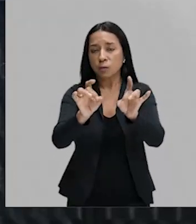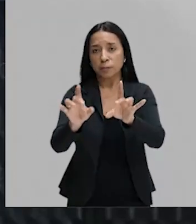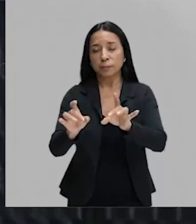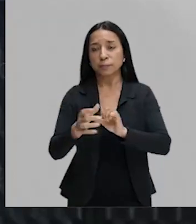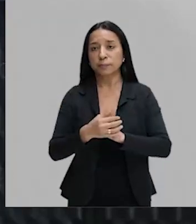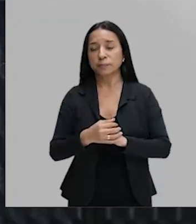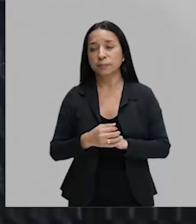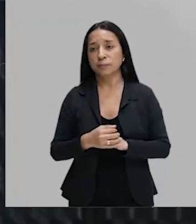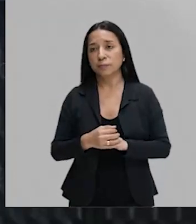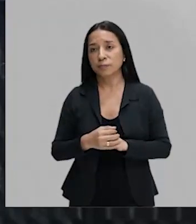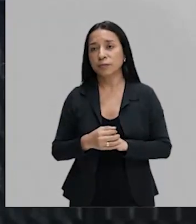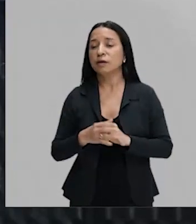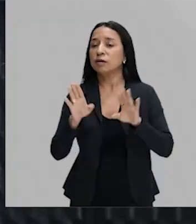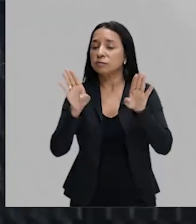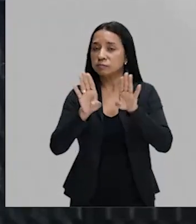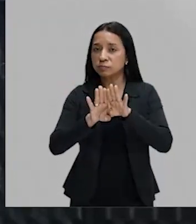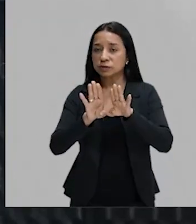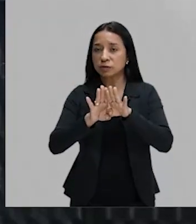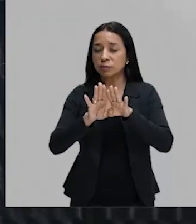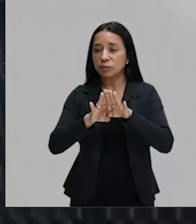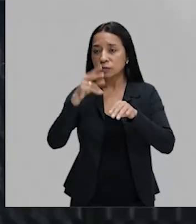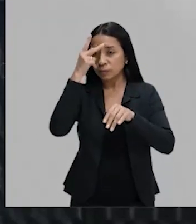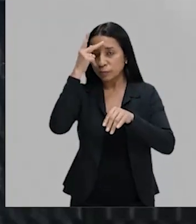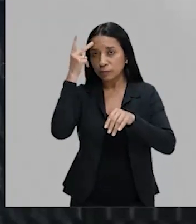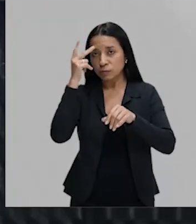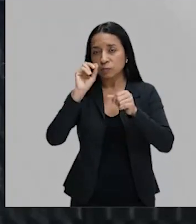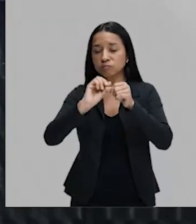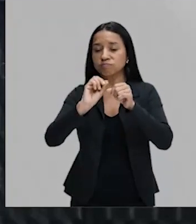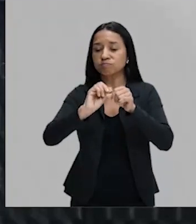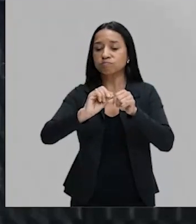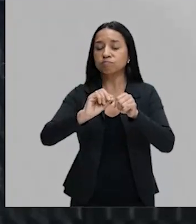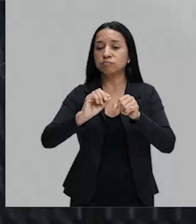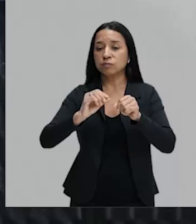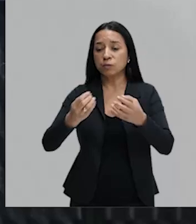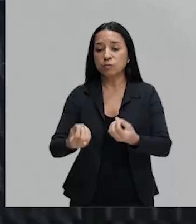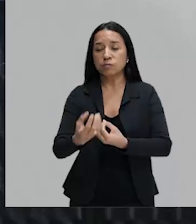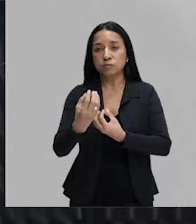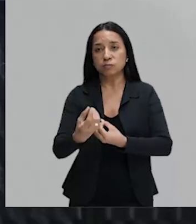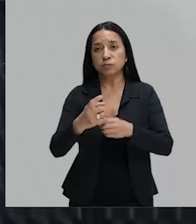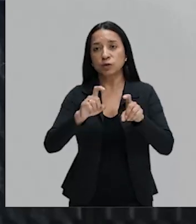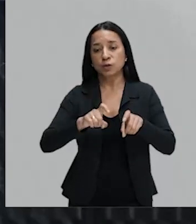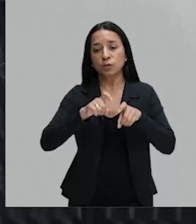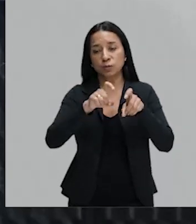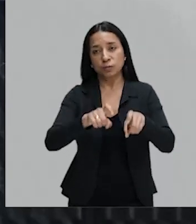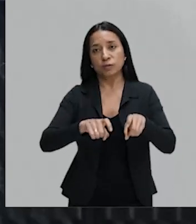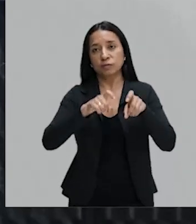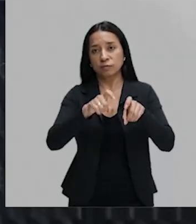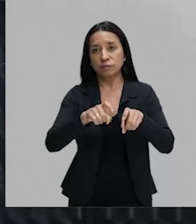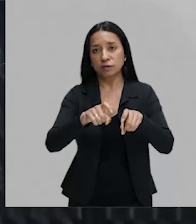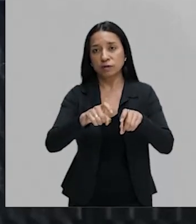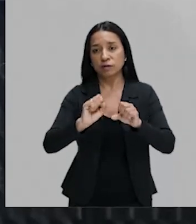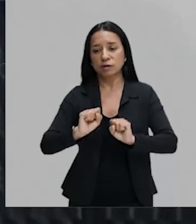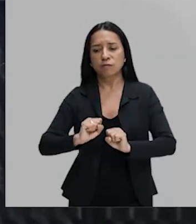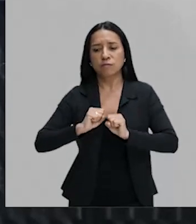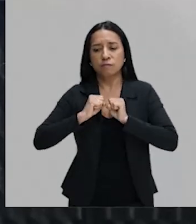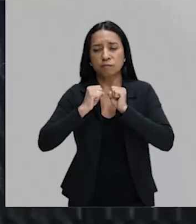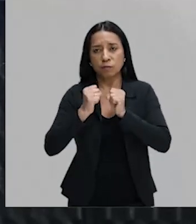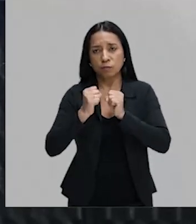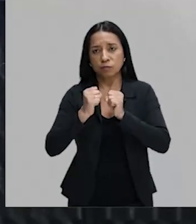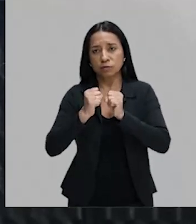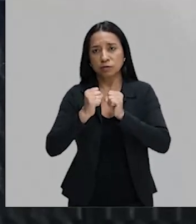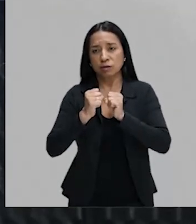Além disso, esses produtores de café do Vale do Paraíba, eles, na verdade, têm muita força política.